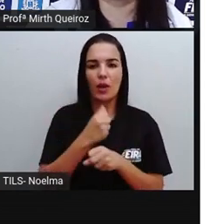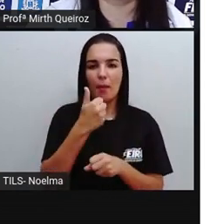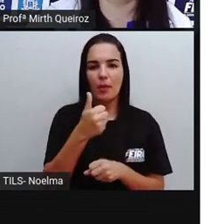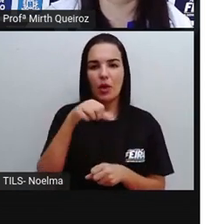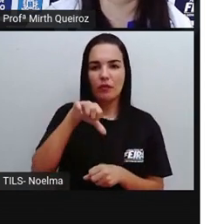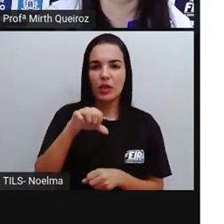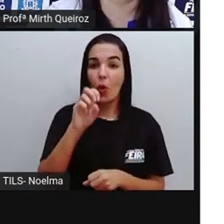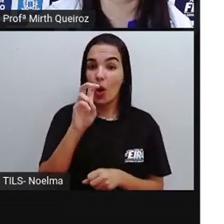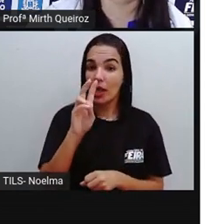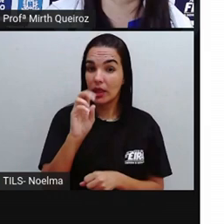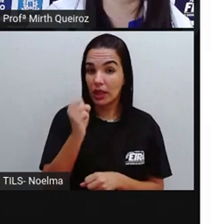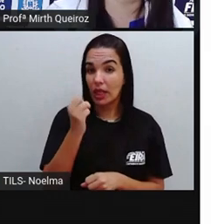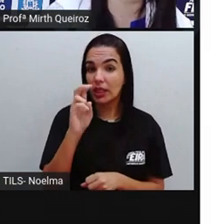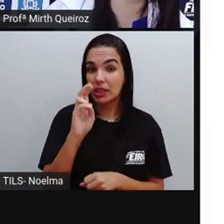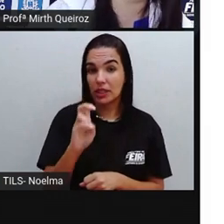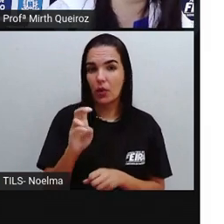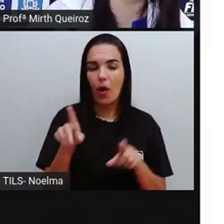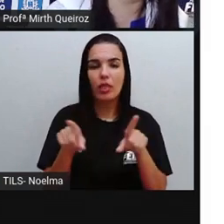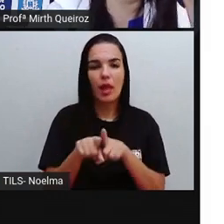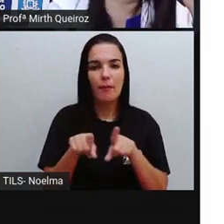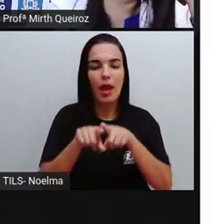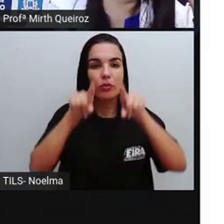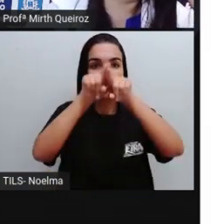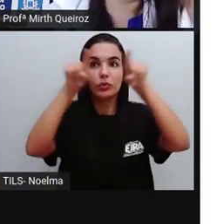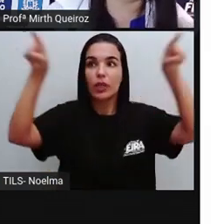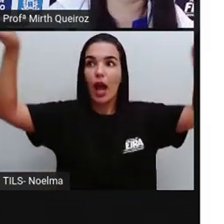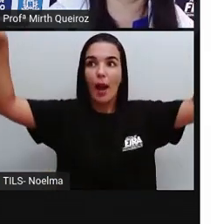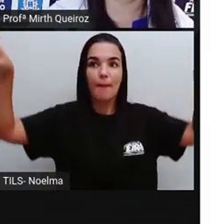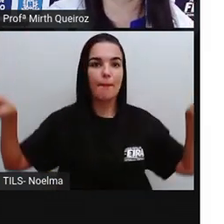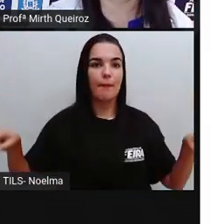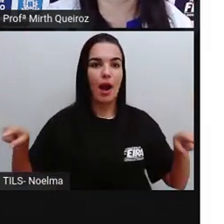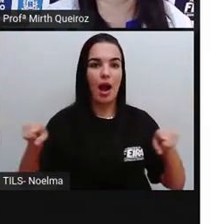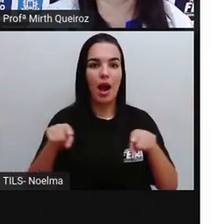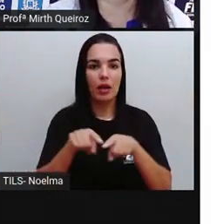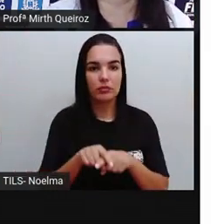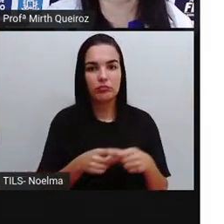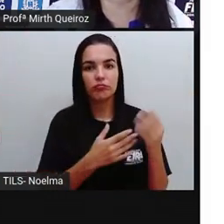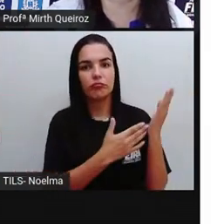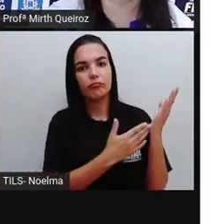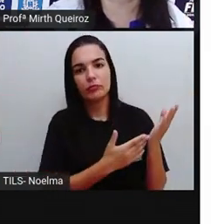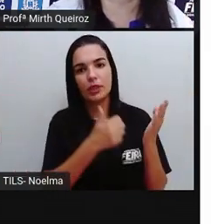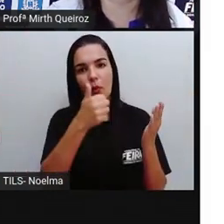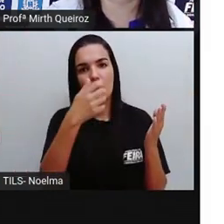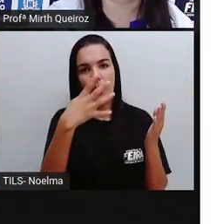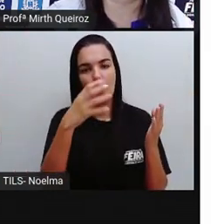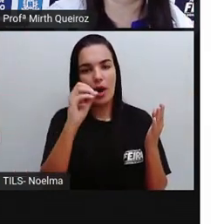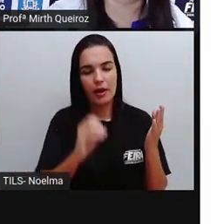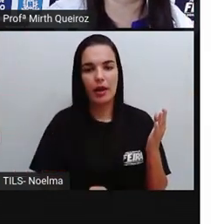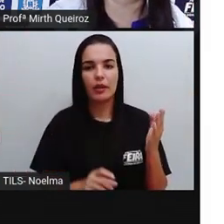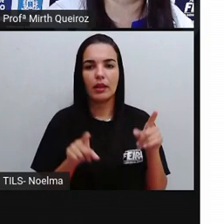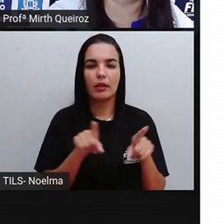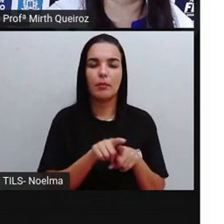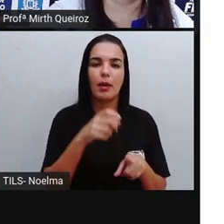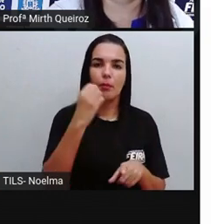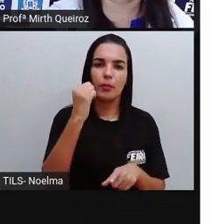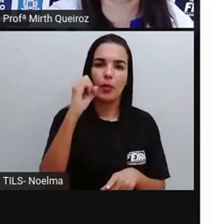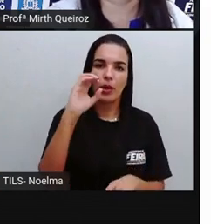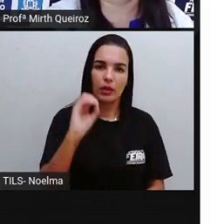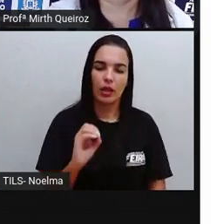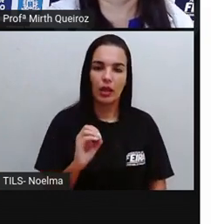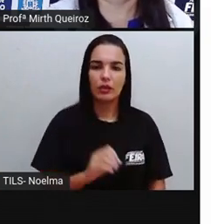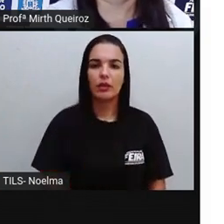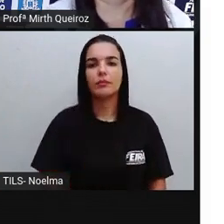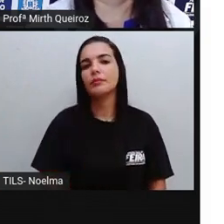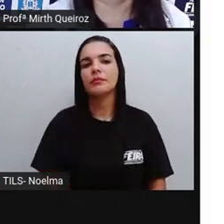1985, né? E também foi feita em acrílica sobre a tela. É, a dimensão é menor, de 140 centímetros por 80.